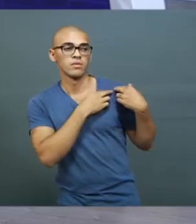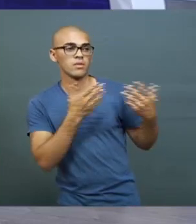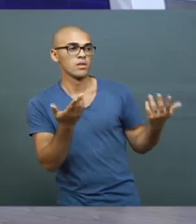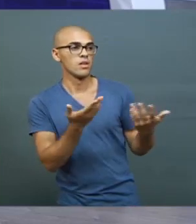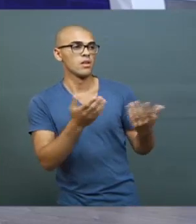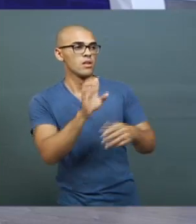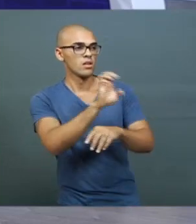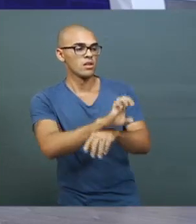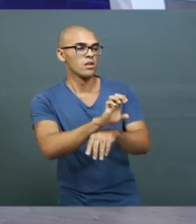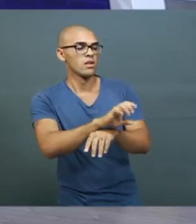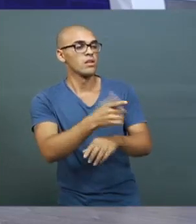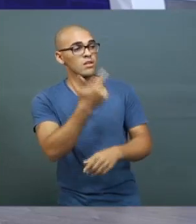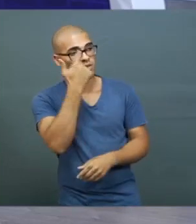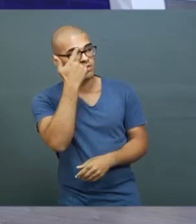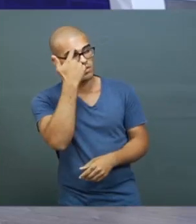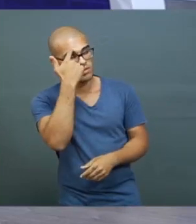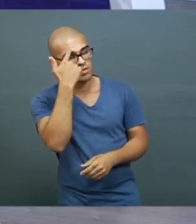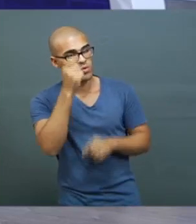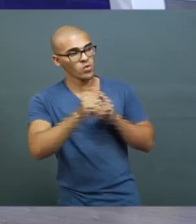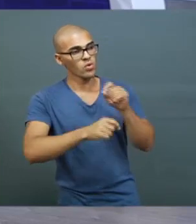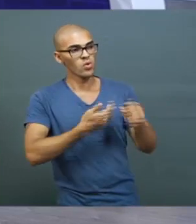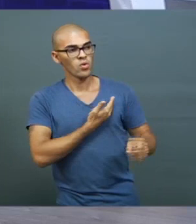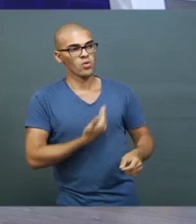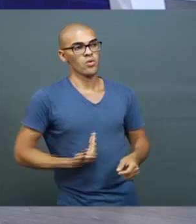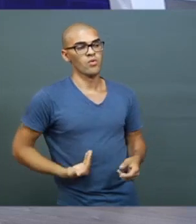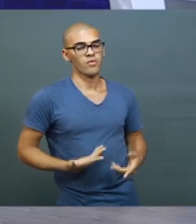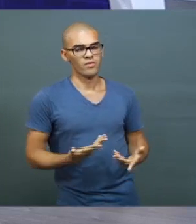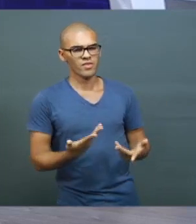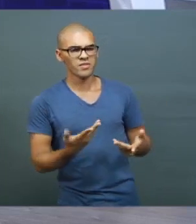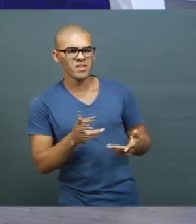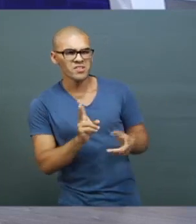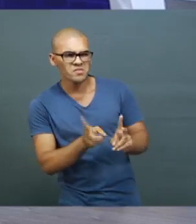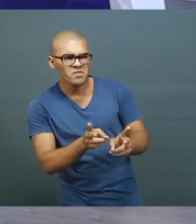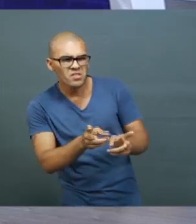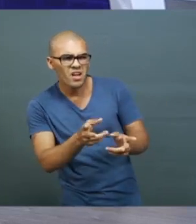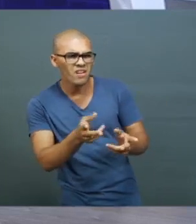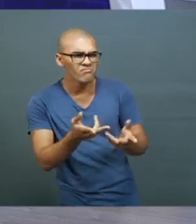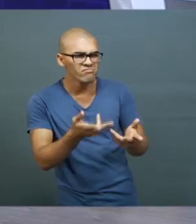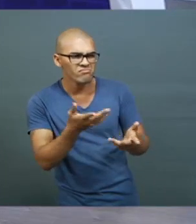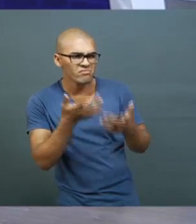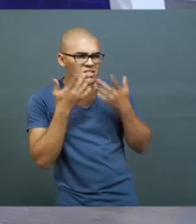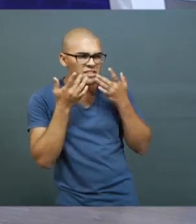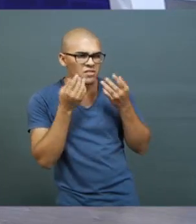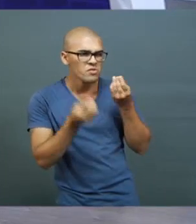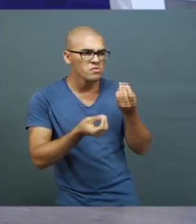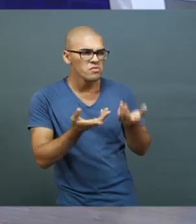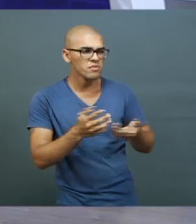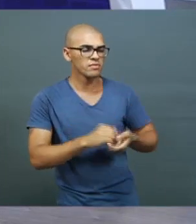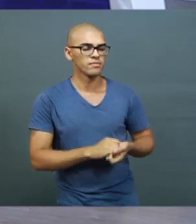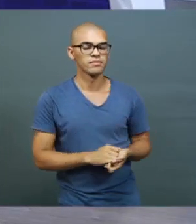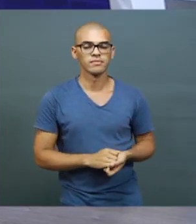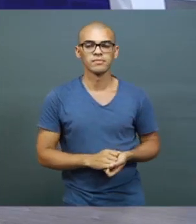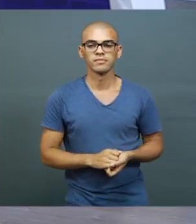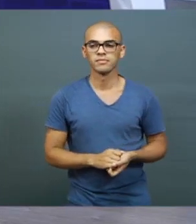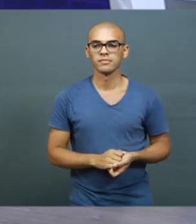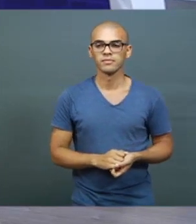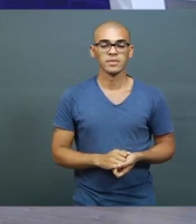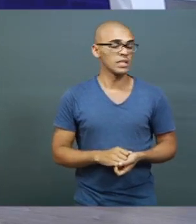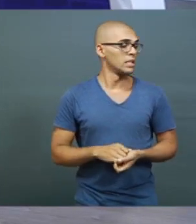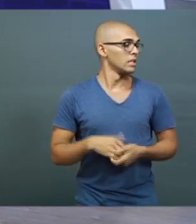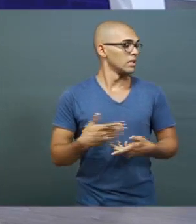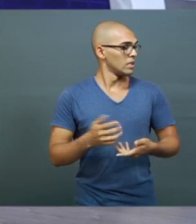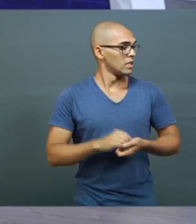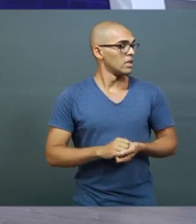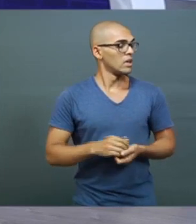vai continuar mantendo a função que era de teatro, né? Certo. O Carlos citou a relação